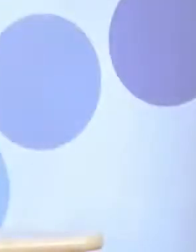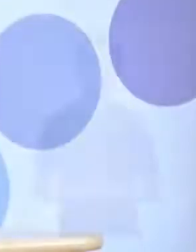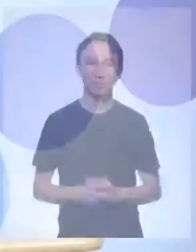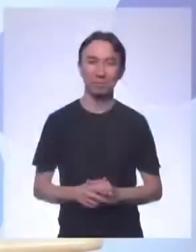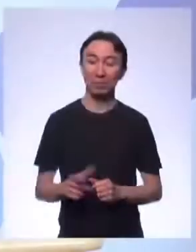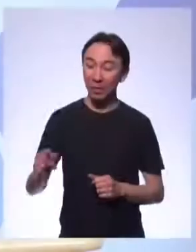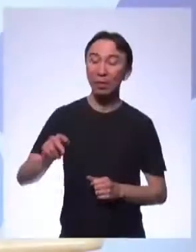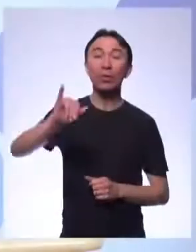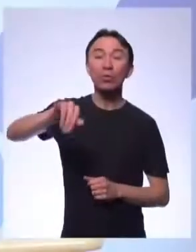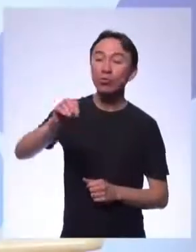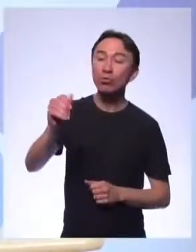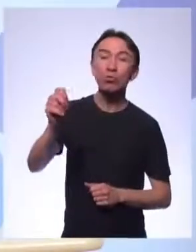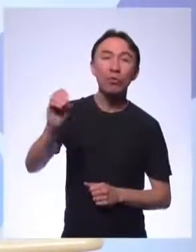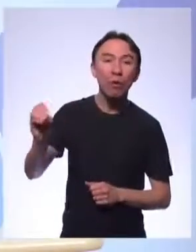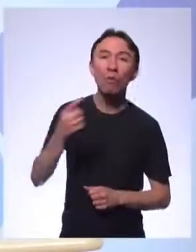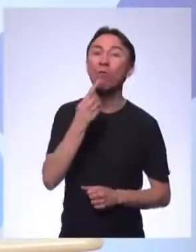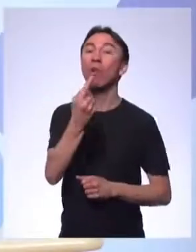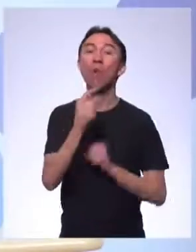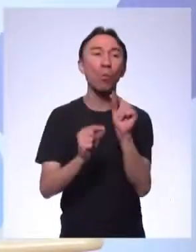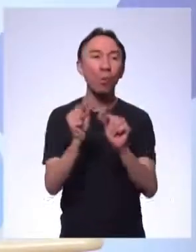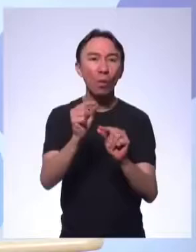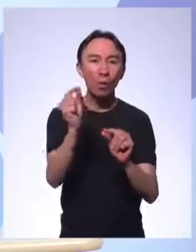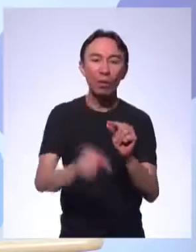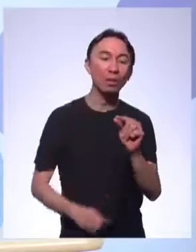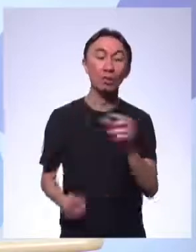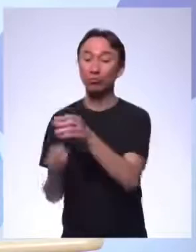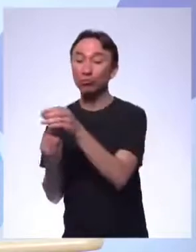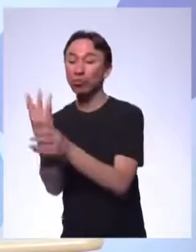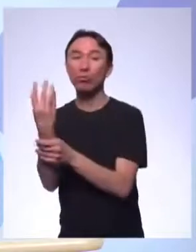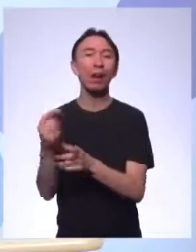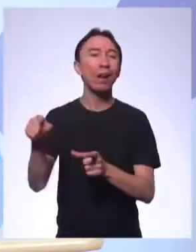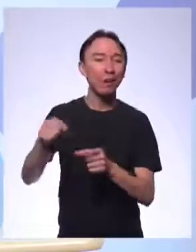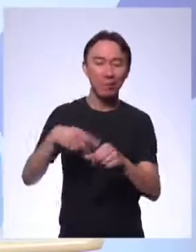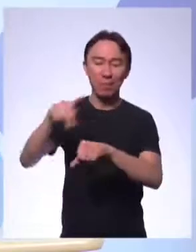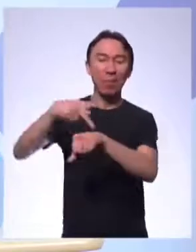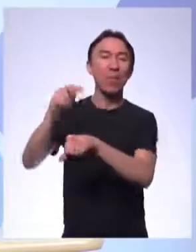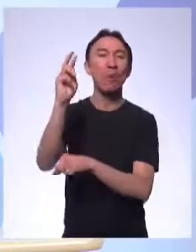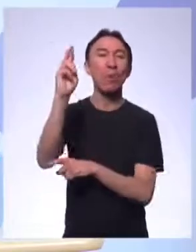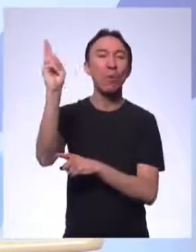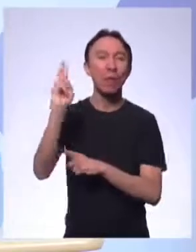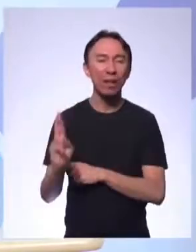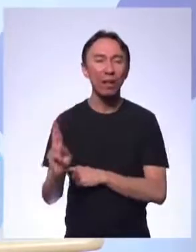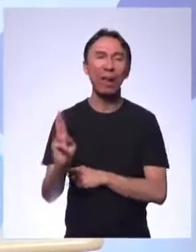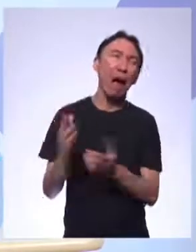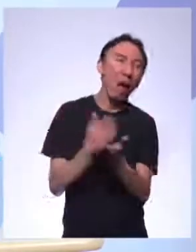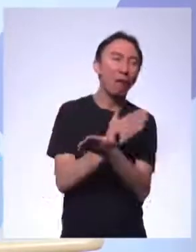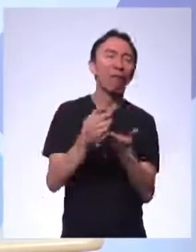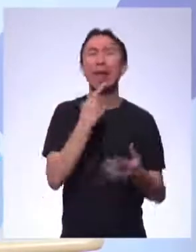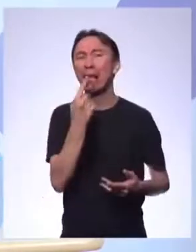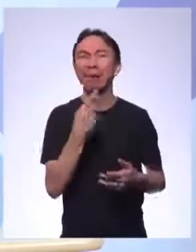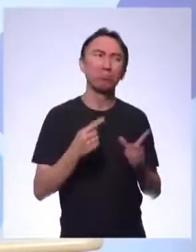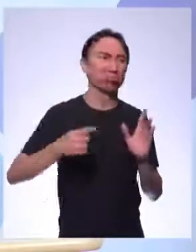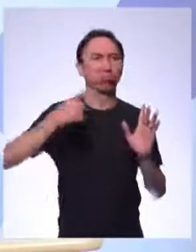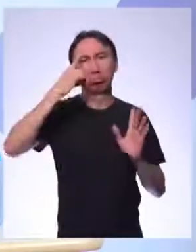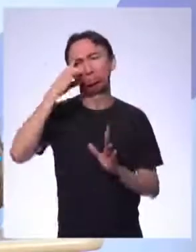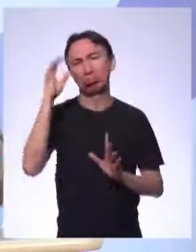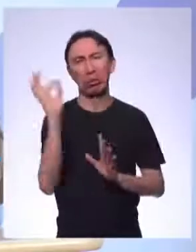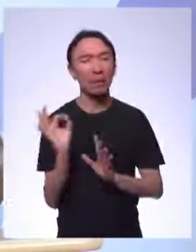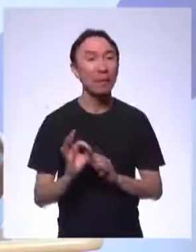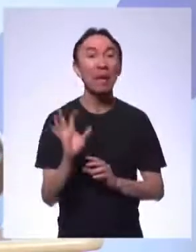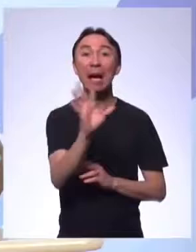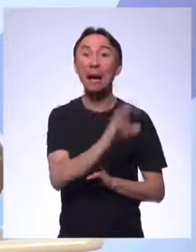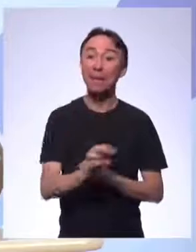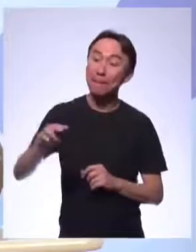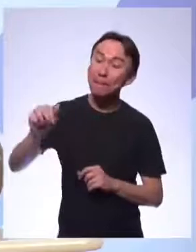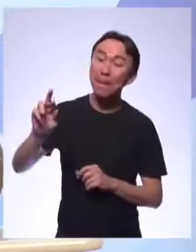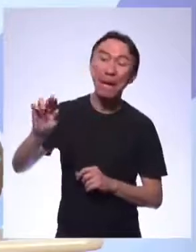Olha, o João Pedro disse que surgiu na Rússia. Tem muitos aqui que falaram que não sabem aqui. Agora, quem deu um show aqui foi a